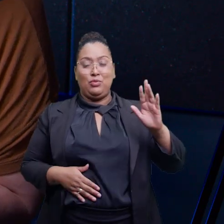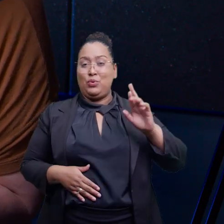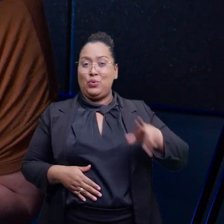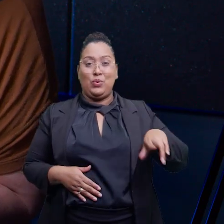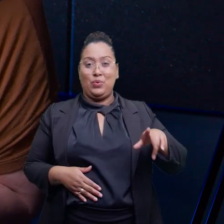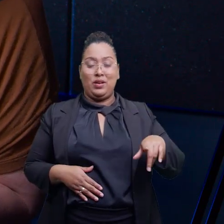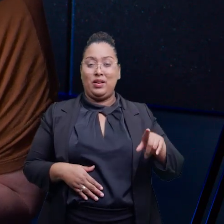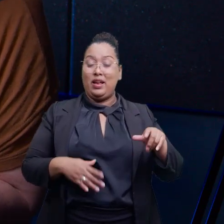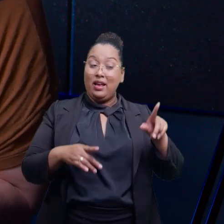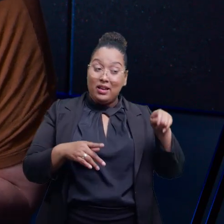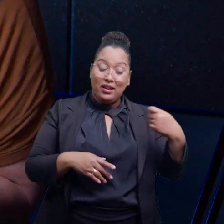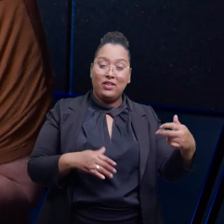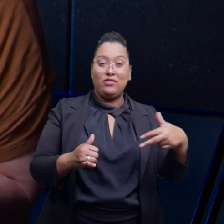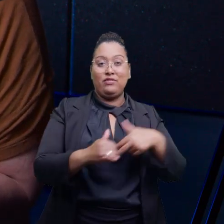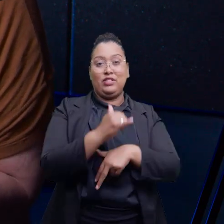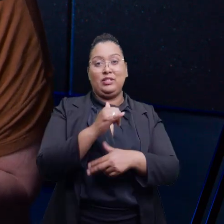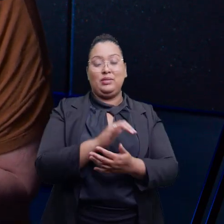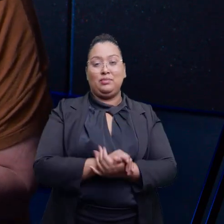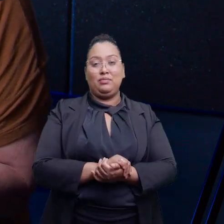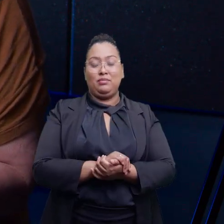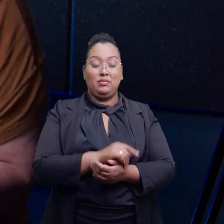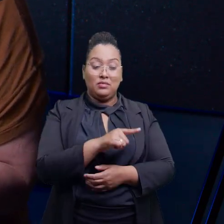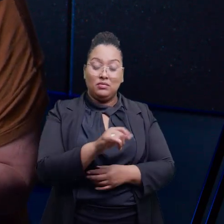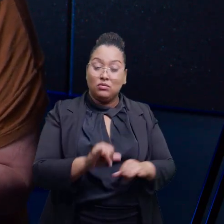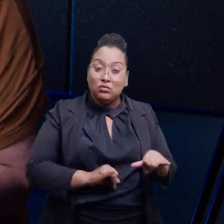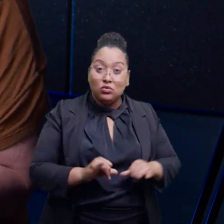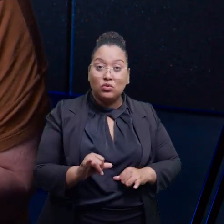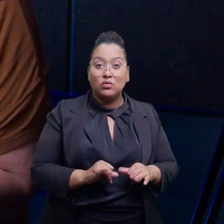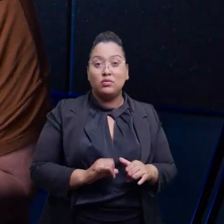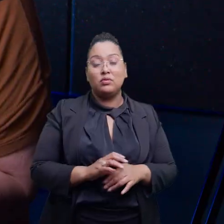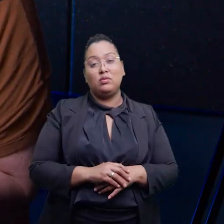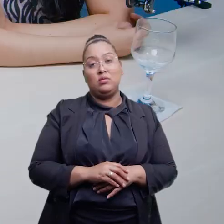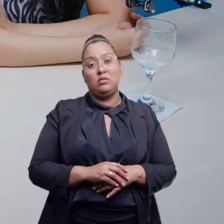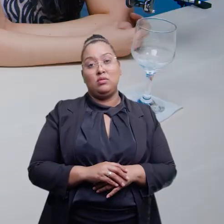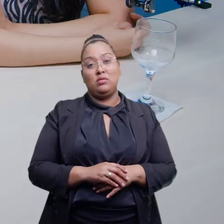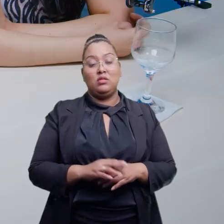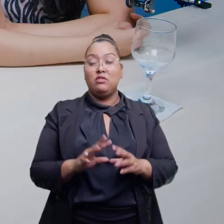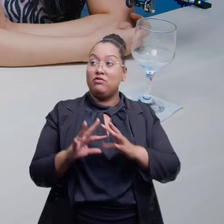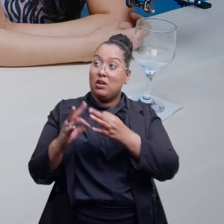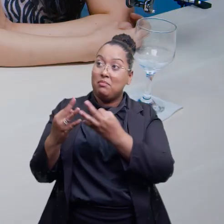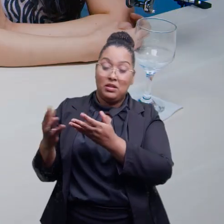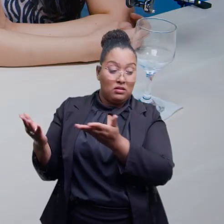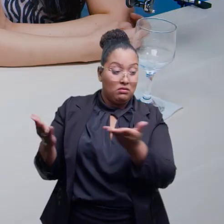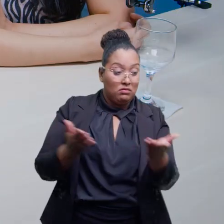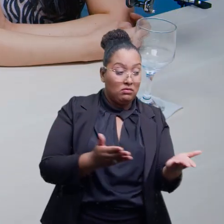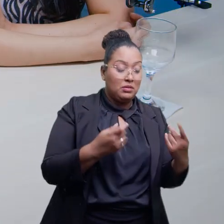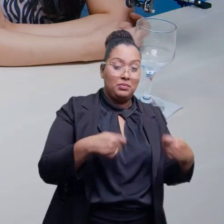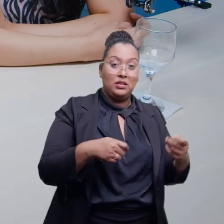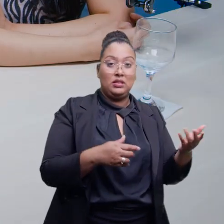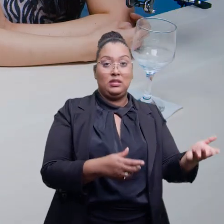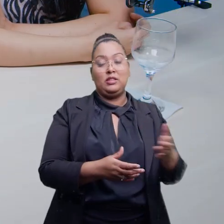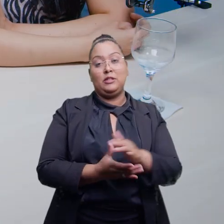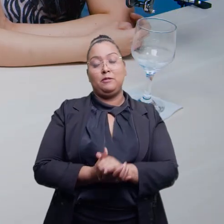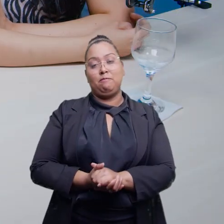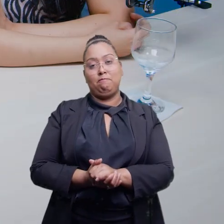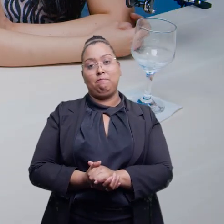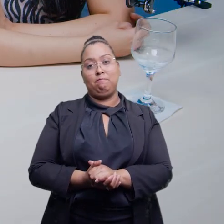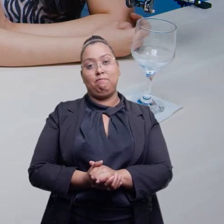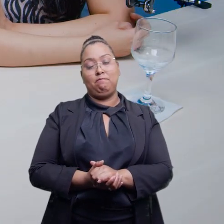bandidos, são vítimas. Estão sofrendo, né? Precisam de família,